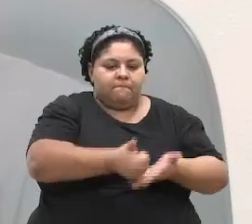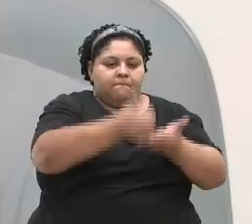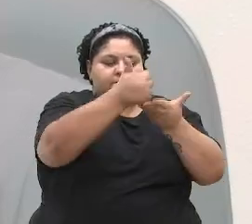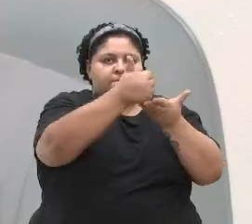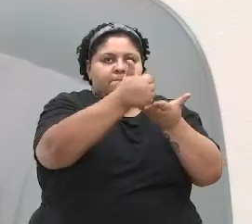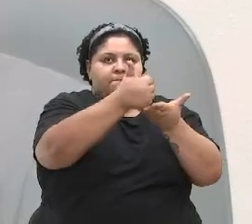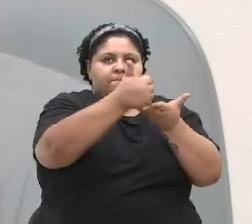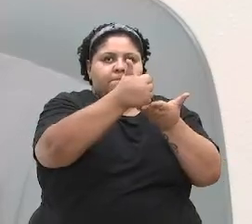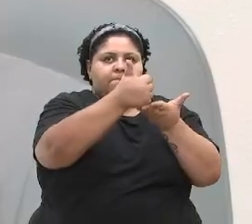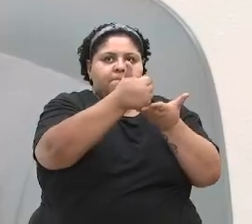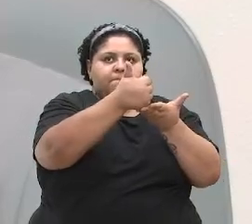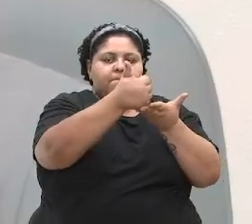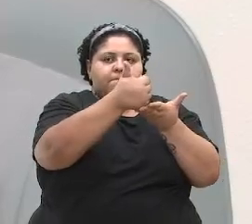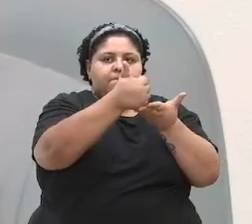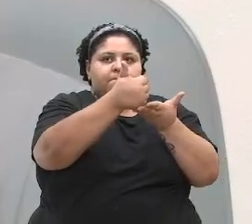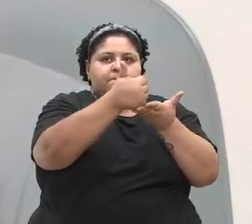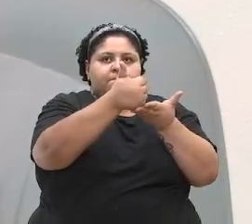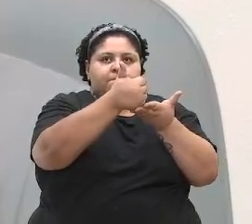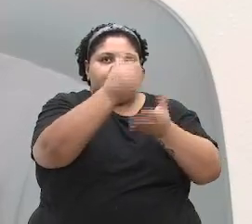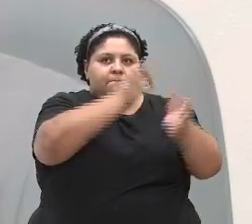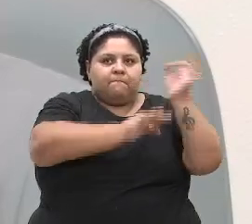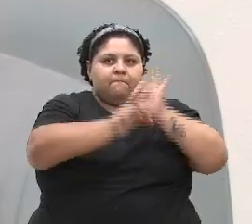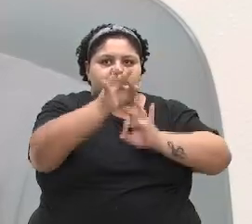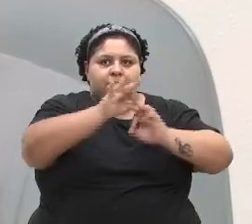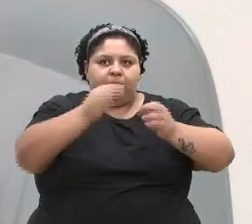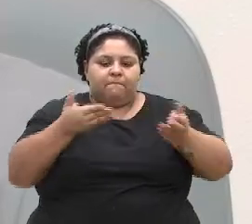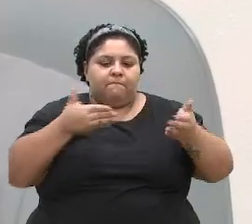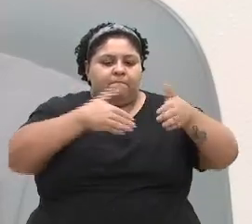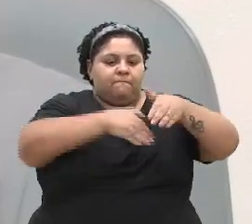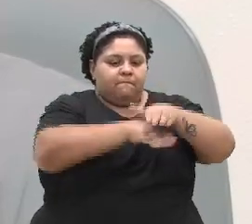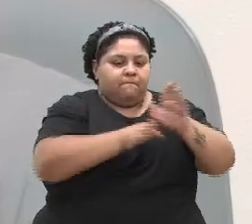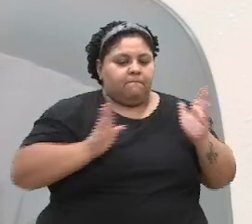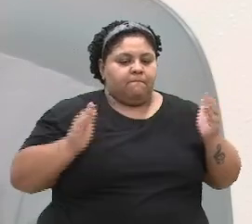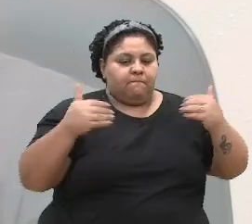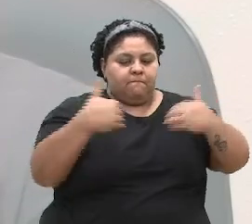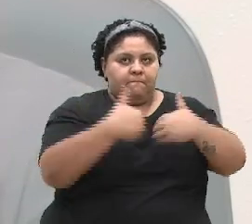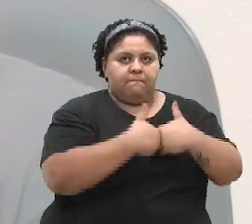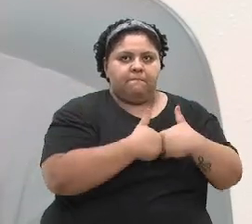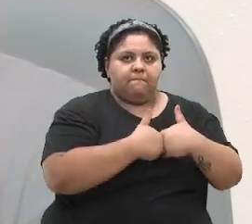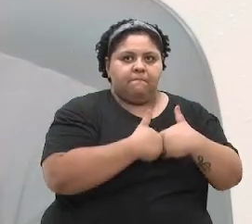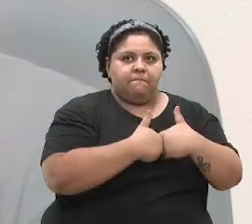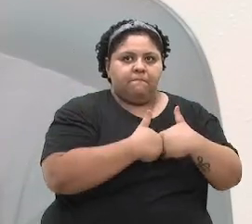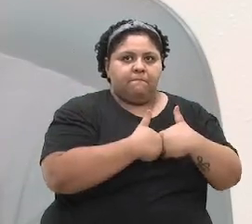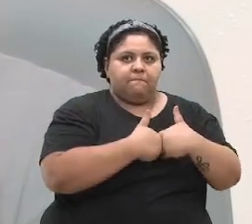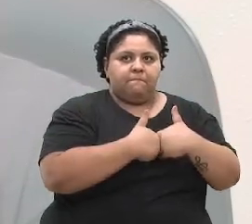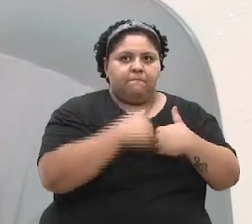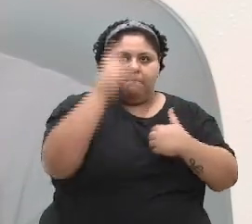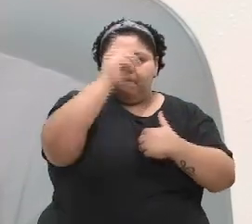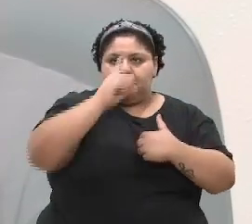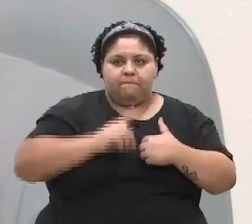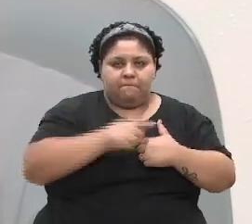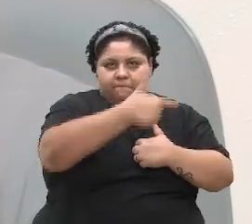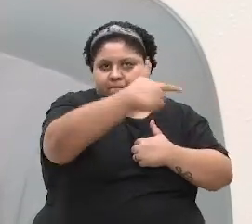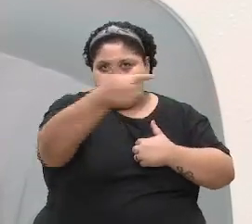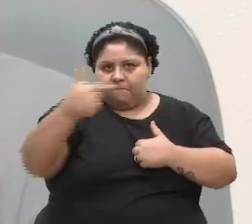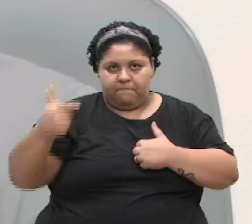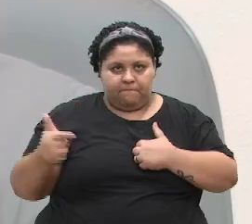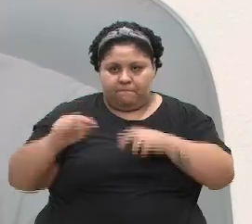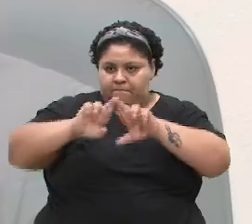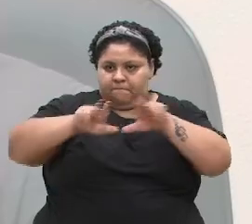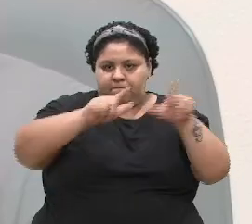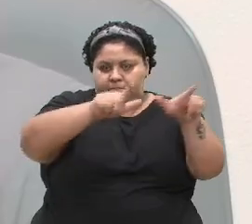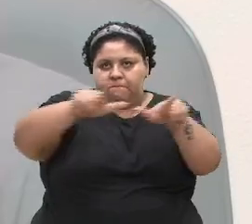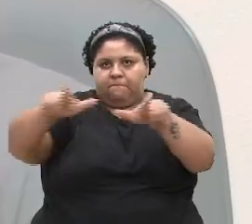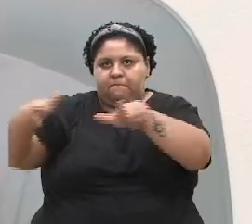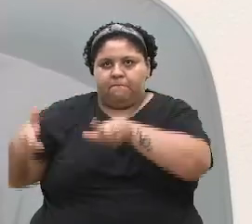precoce, habilitação, reabilitação e integração da pessoa com transtorno do aspecto autista e ou deficiências afins em diferentes áreas,